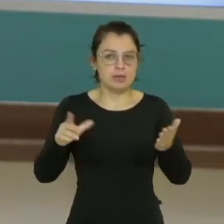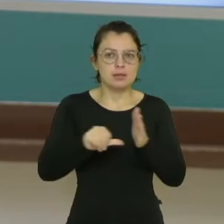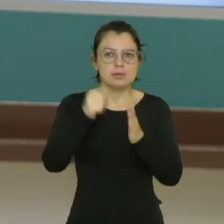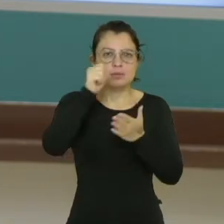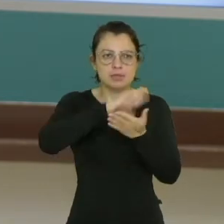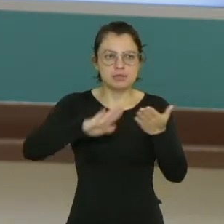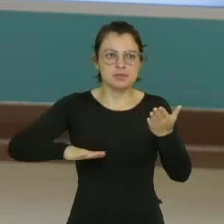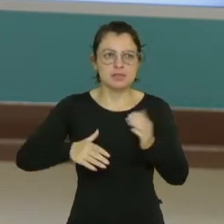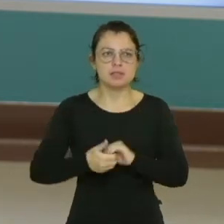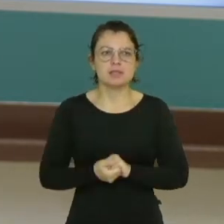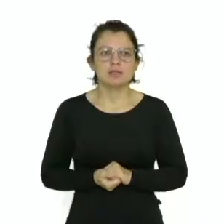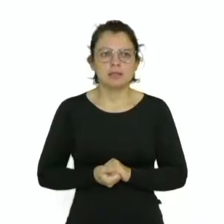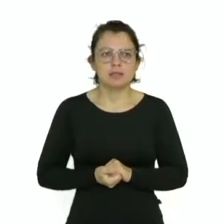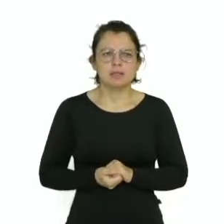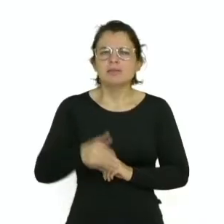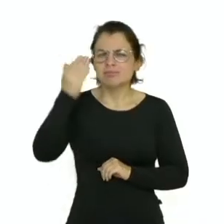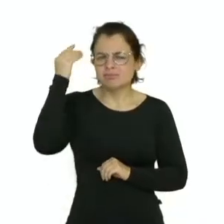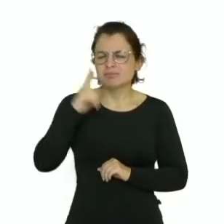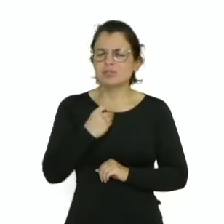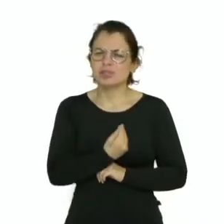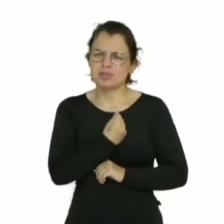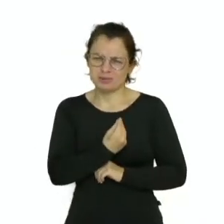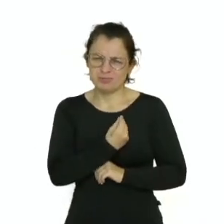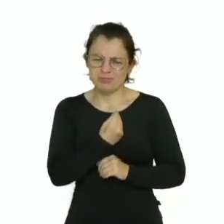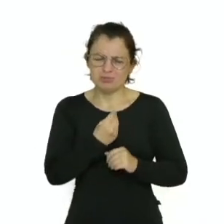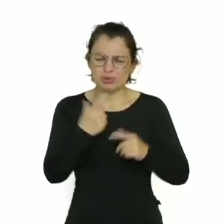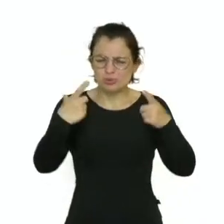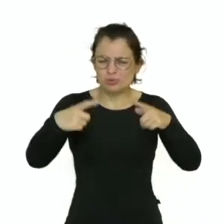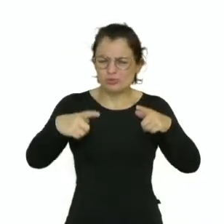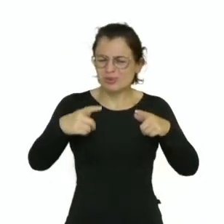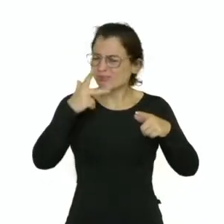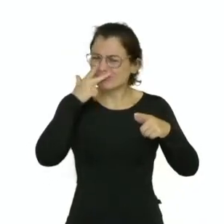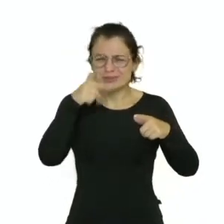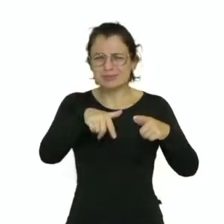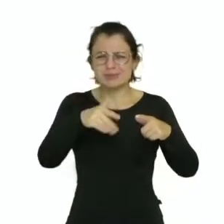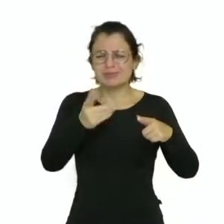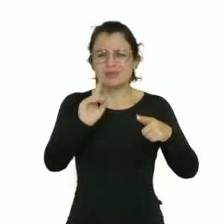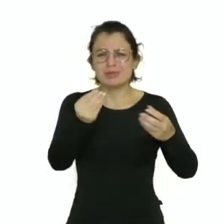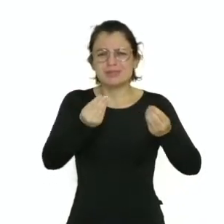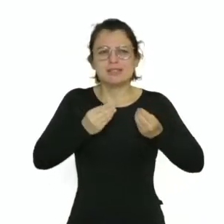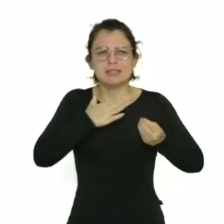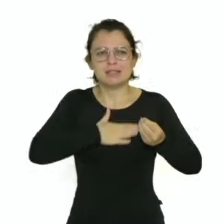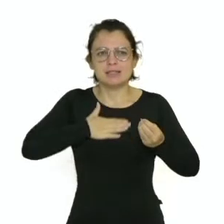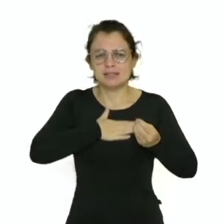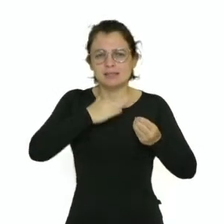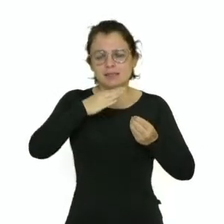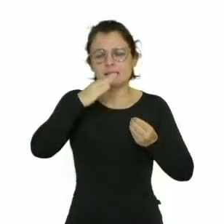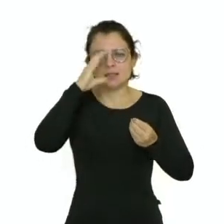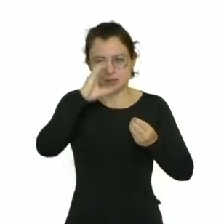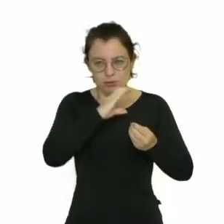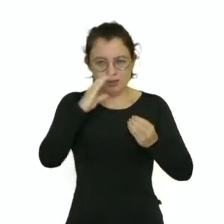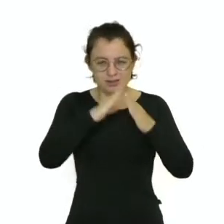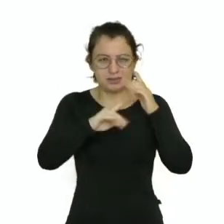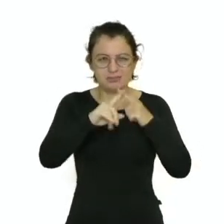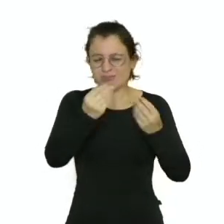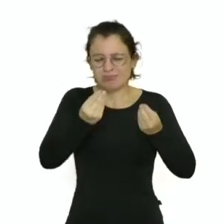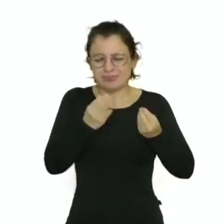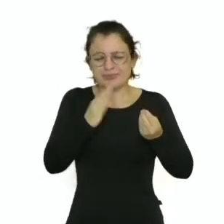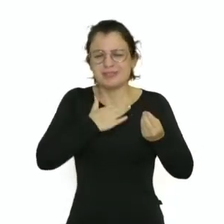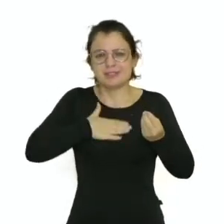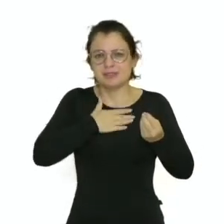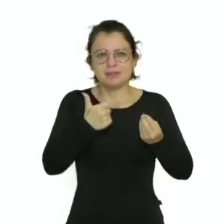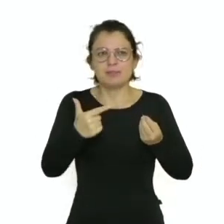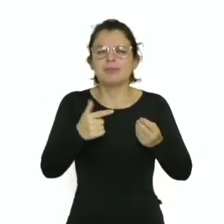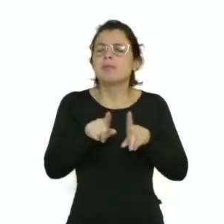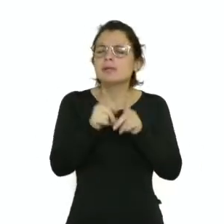atividade dessa aula? Havia um ambiente de descontentamento e insatisfação com a Igreja Católica. Quais foram